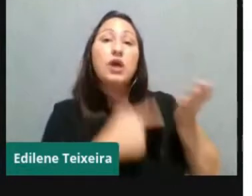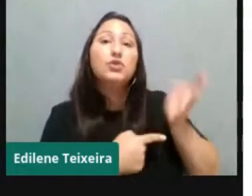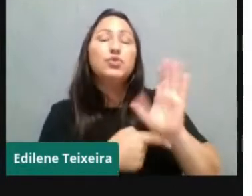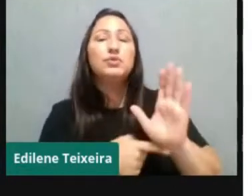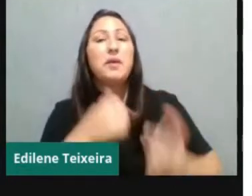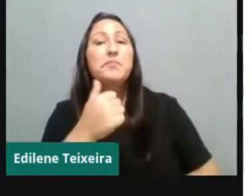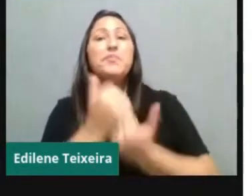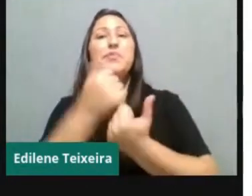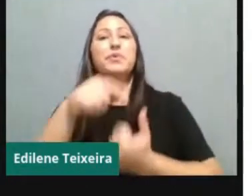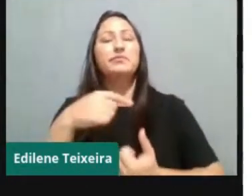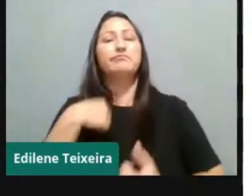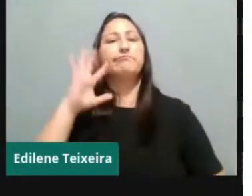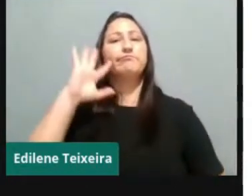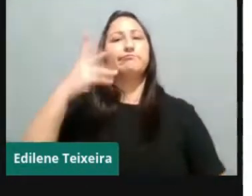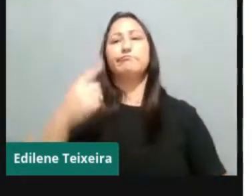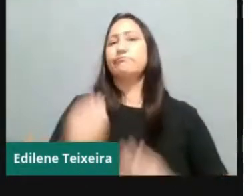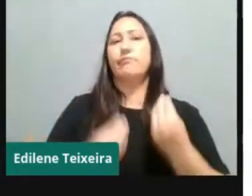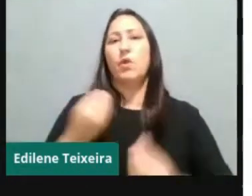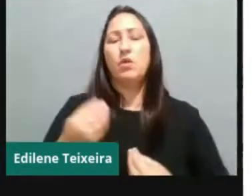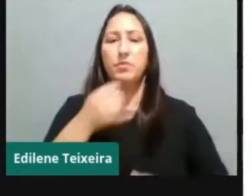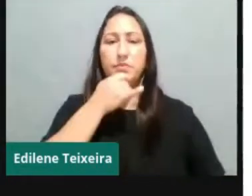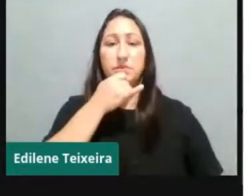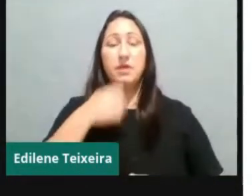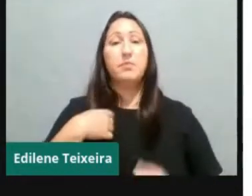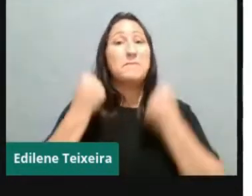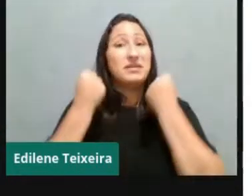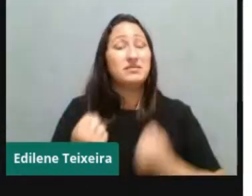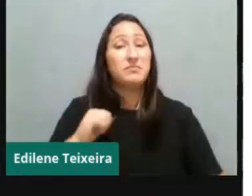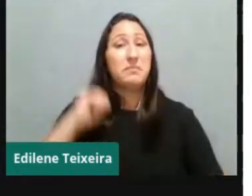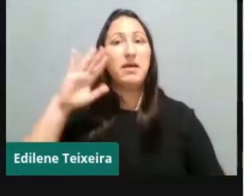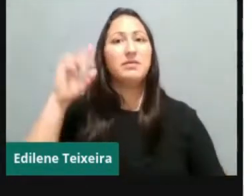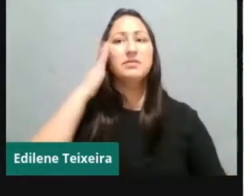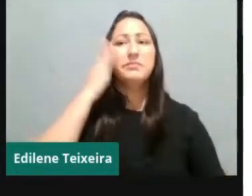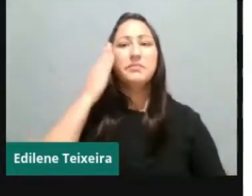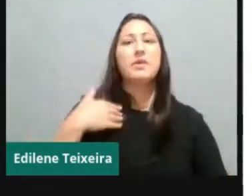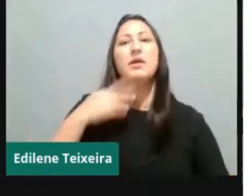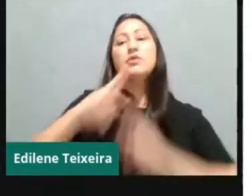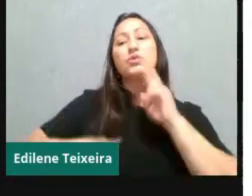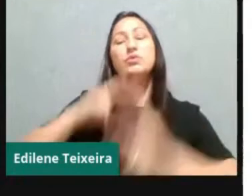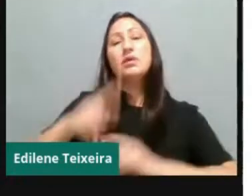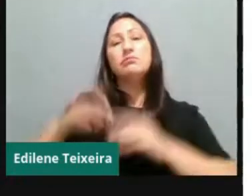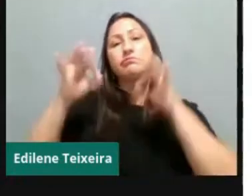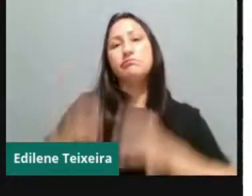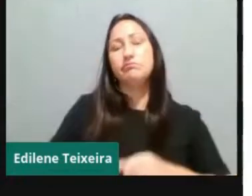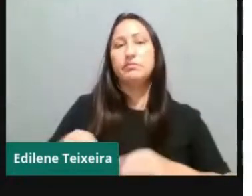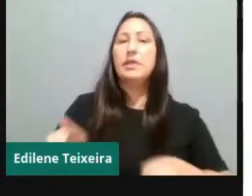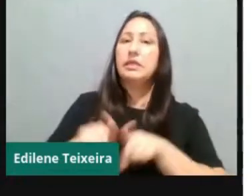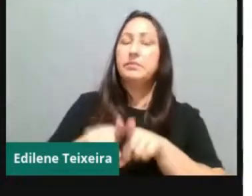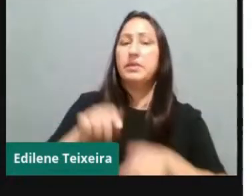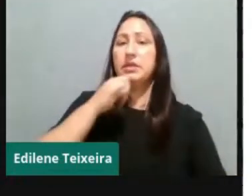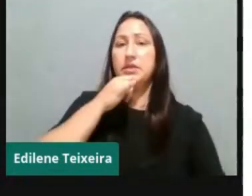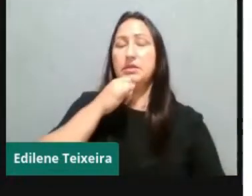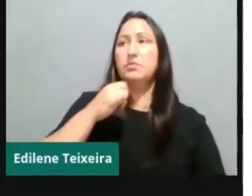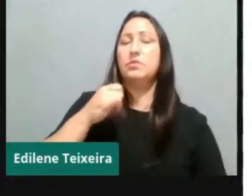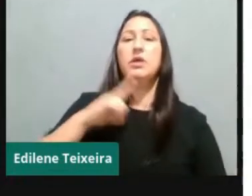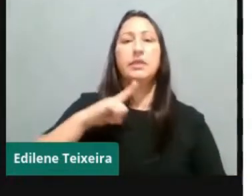né? Para que quais regiões têm um peso maior para determinar essa função de decisão aqui, que